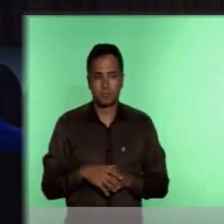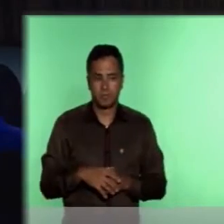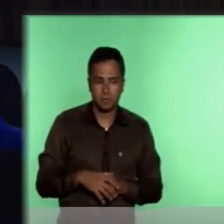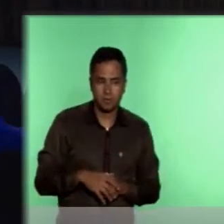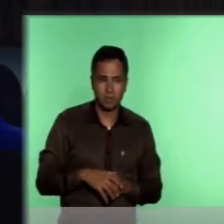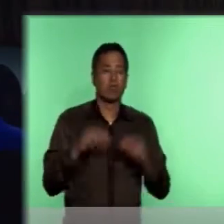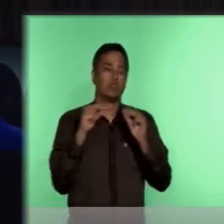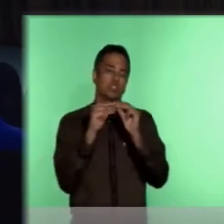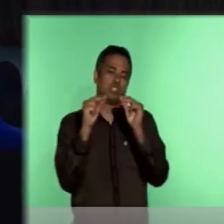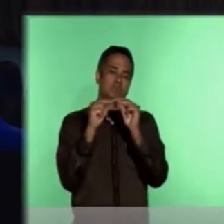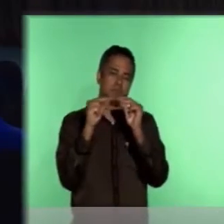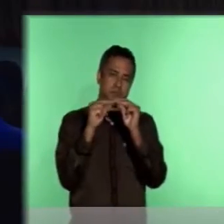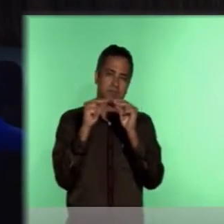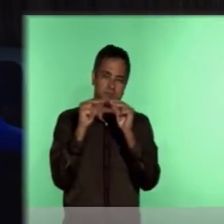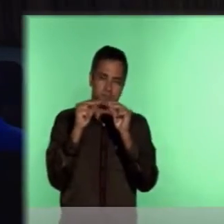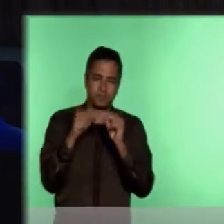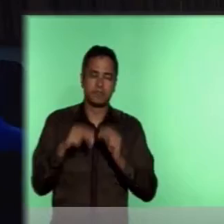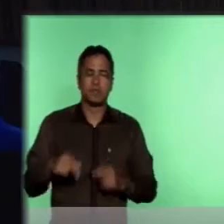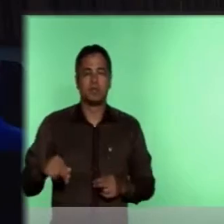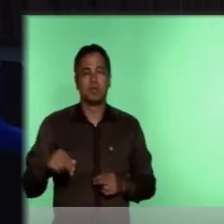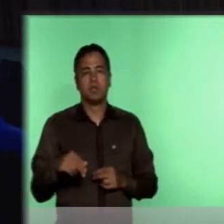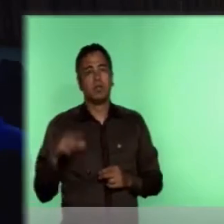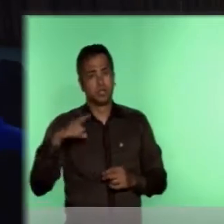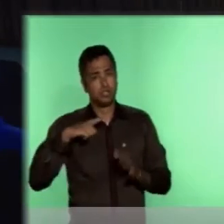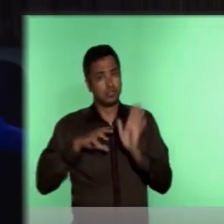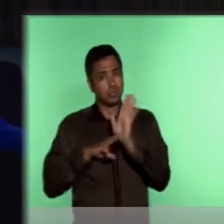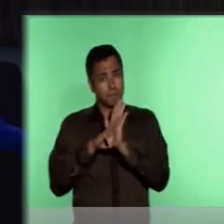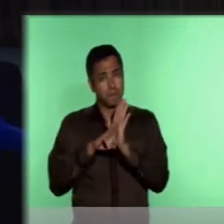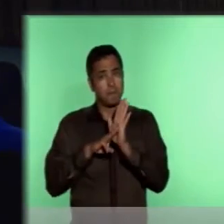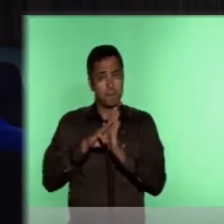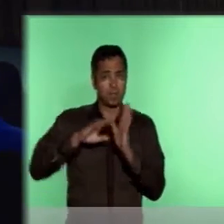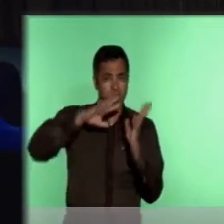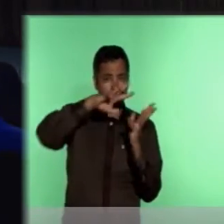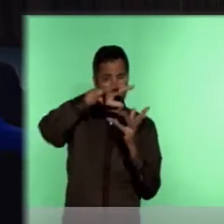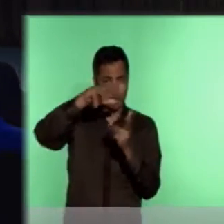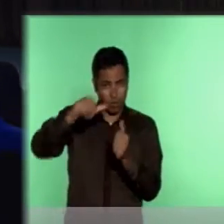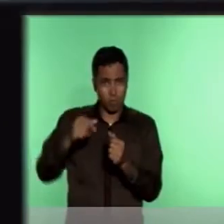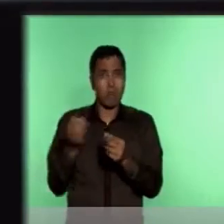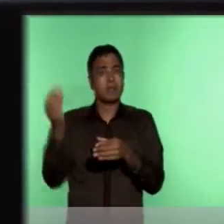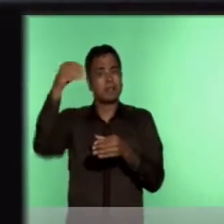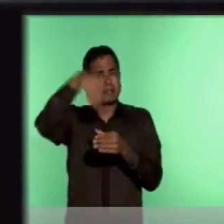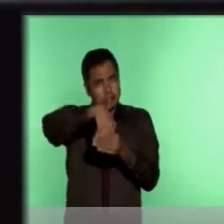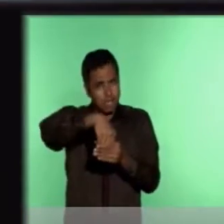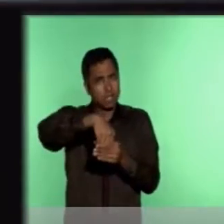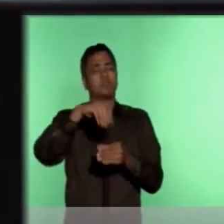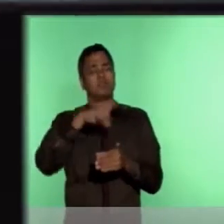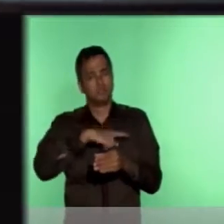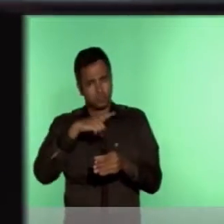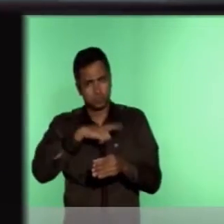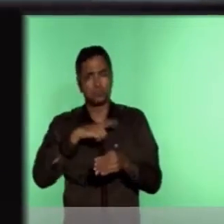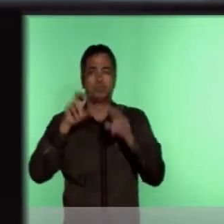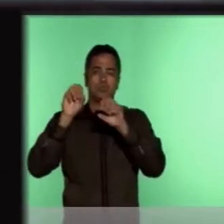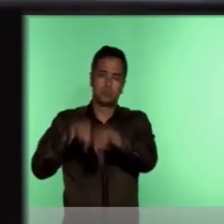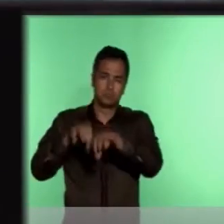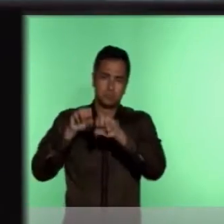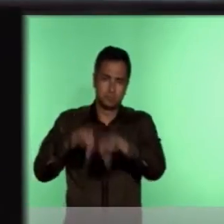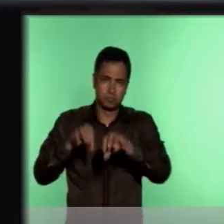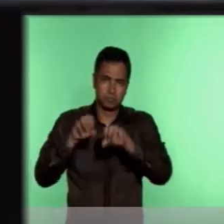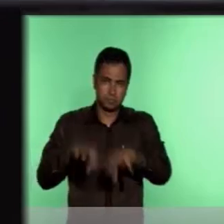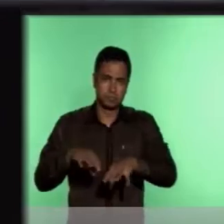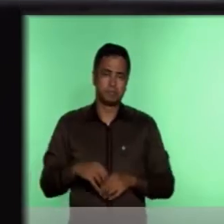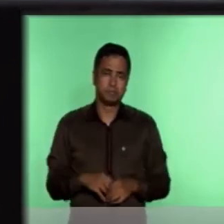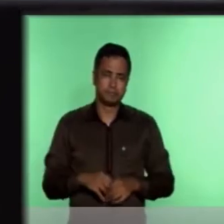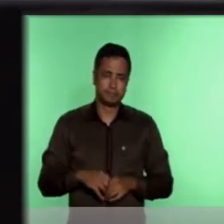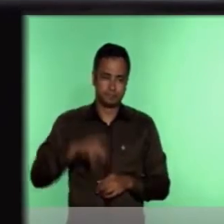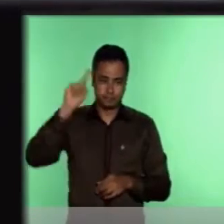metas globais, e aí a educação vai ter uma das metas, né, dos objetivos globais, e depois vai ter